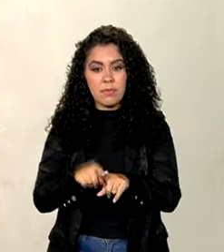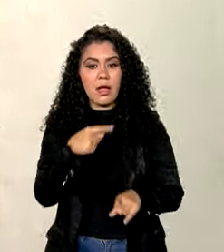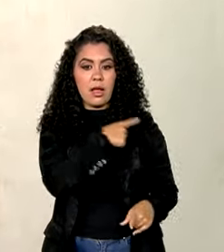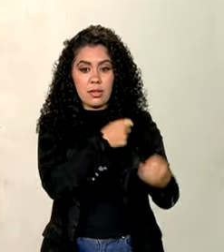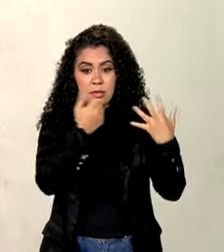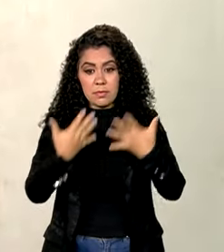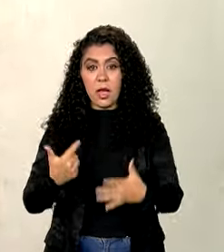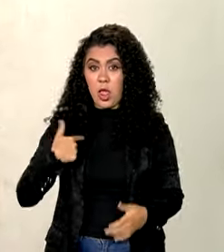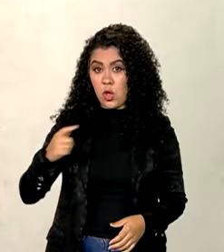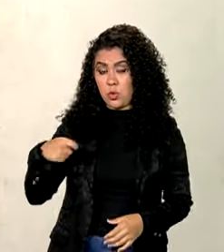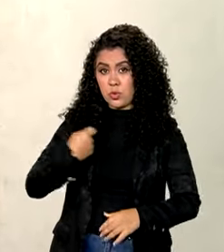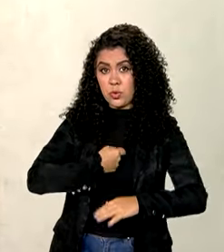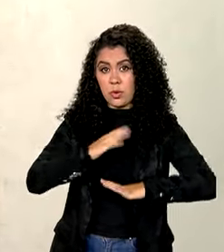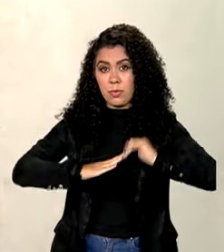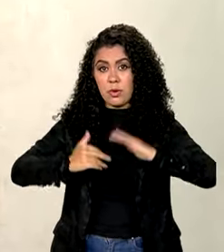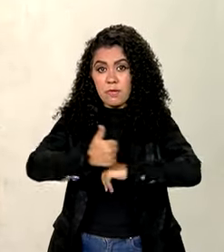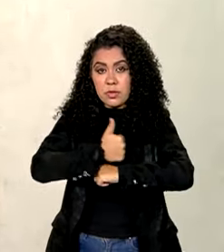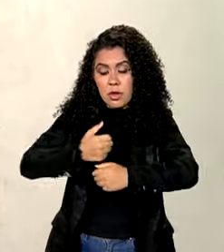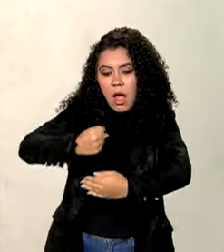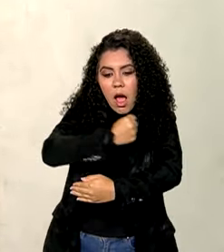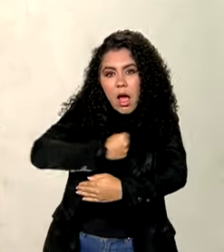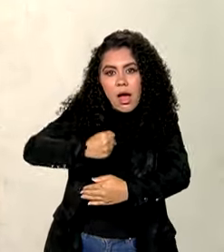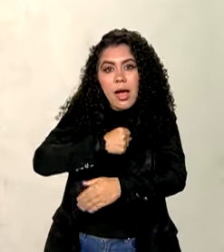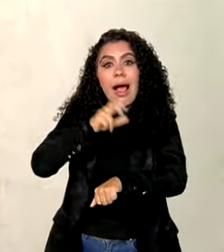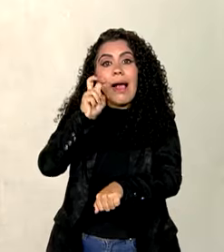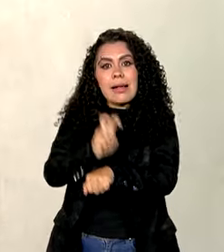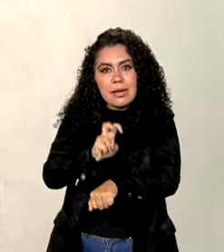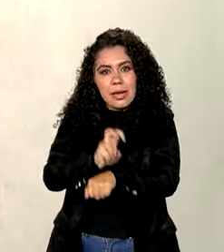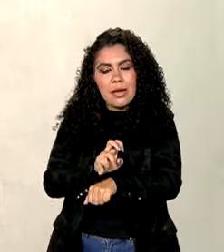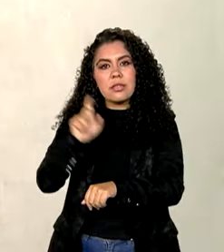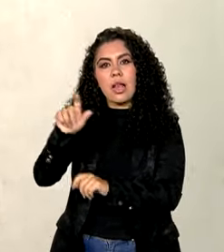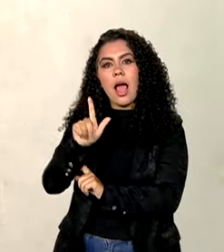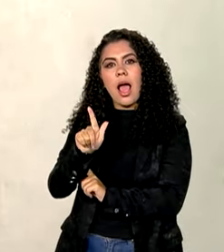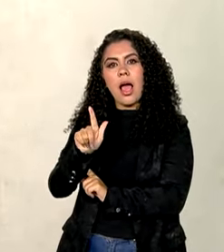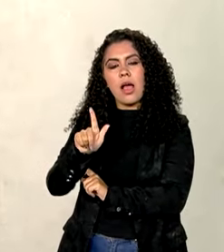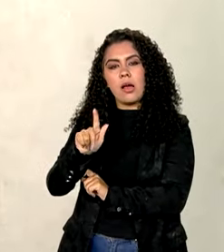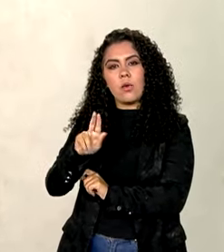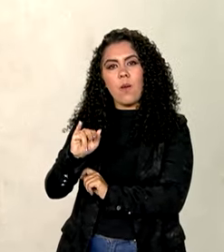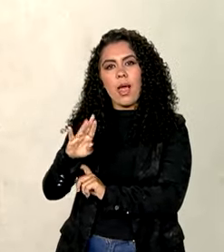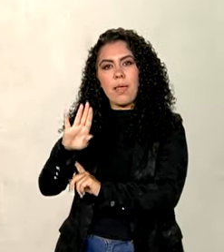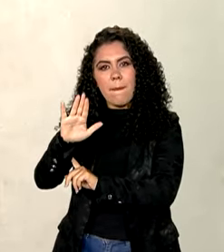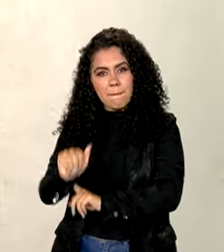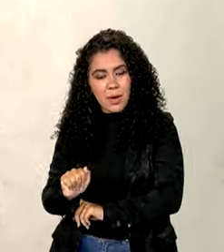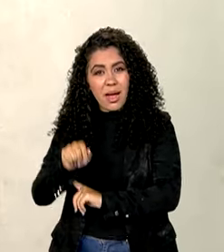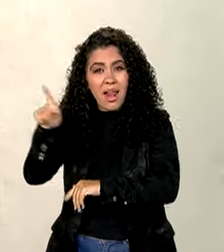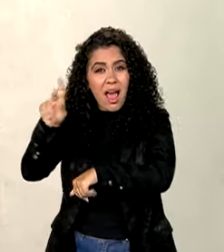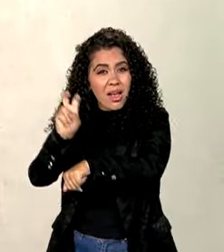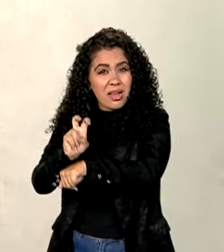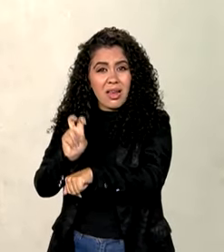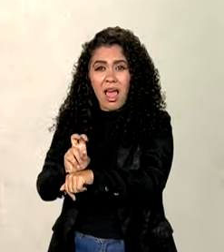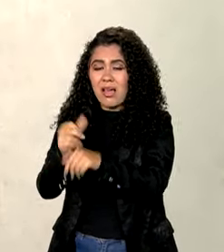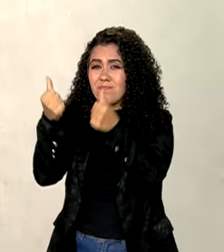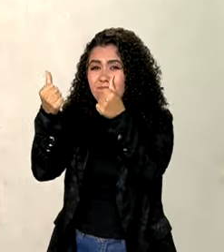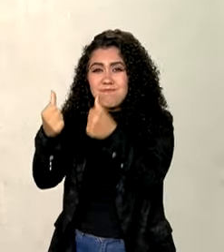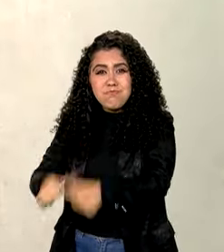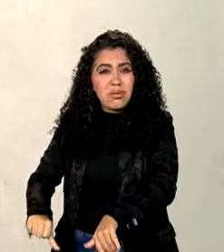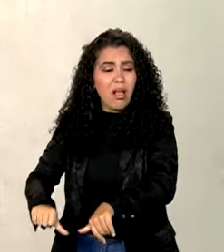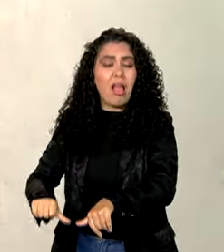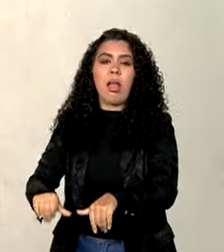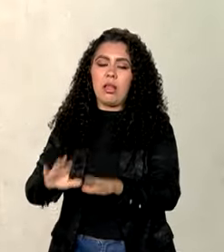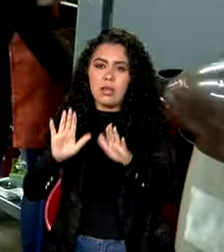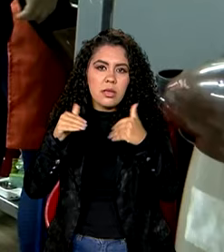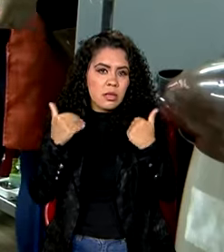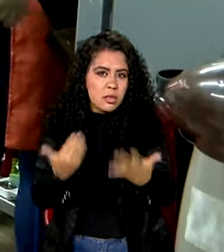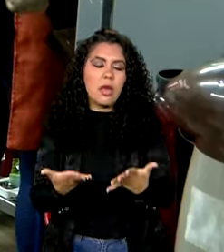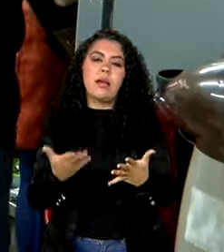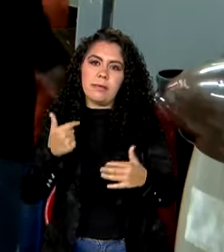creche na cidade de Guaíba também. Inundou tudo, a creche perdeu tudo, né? E eu peguei e